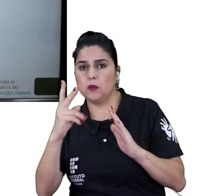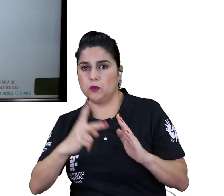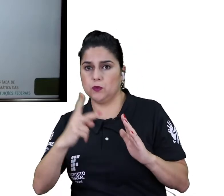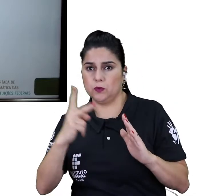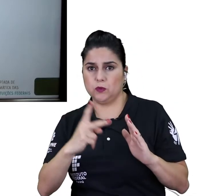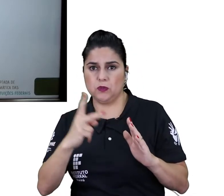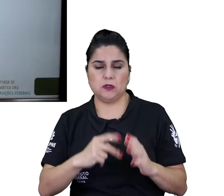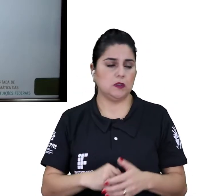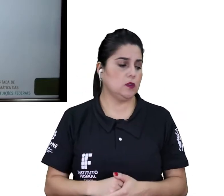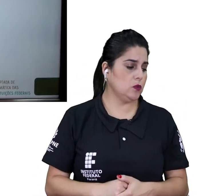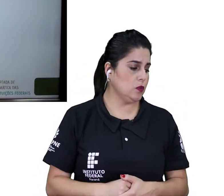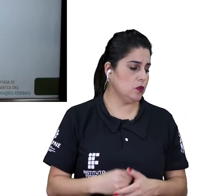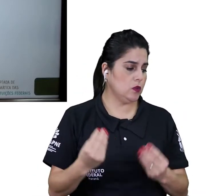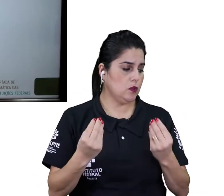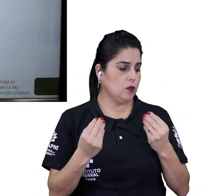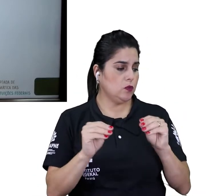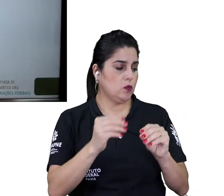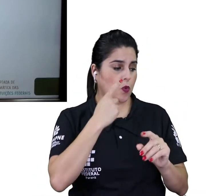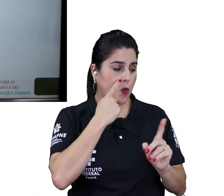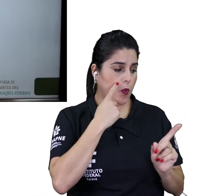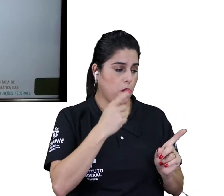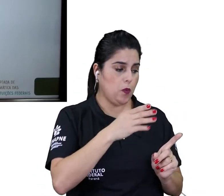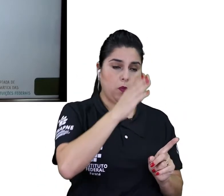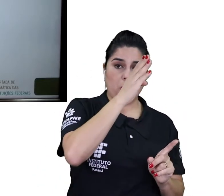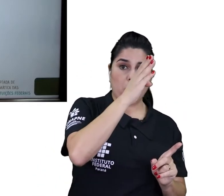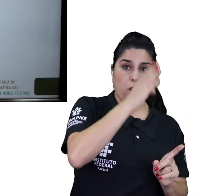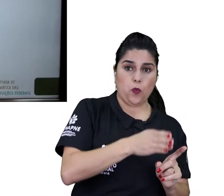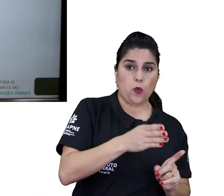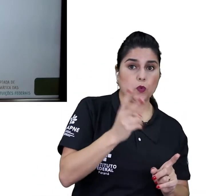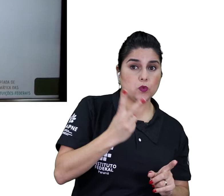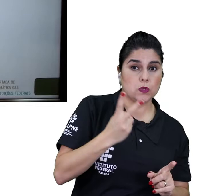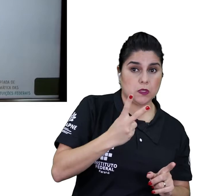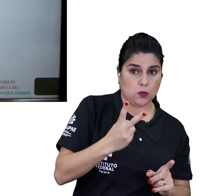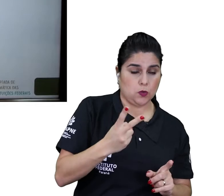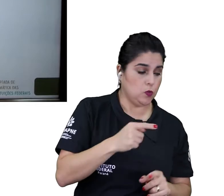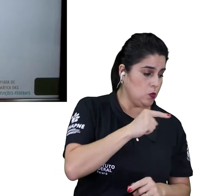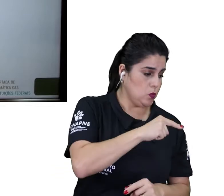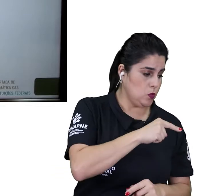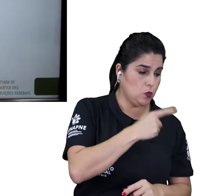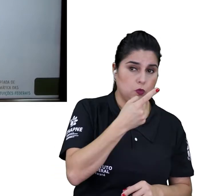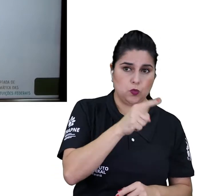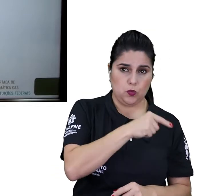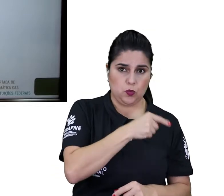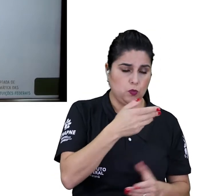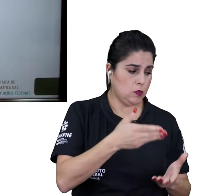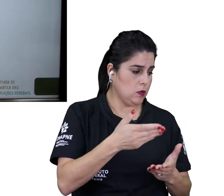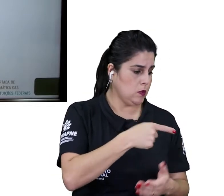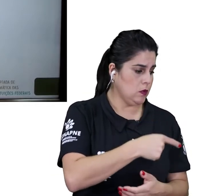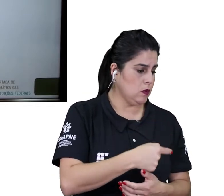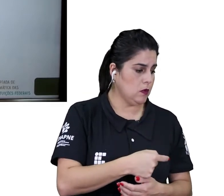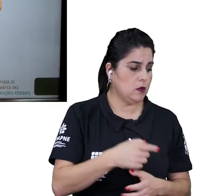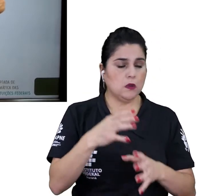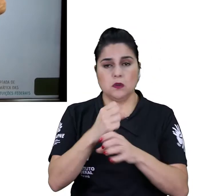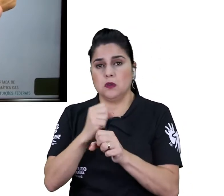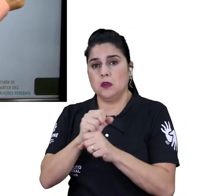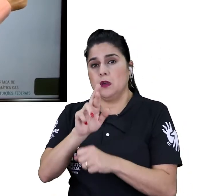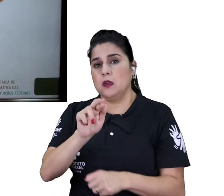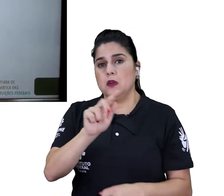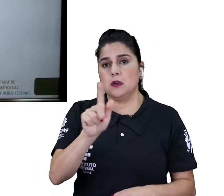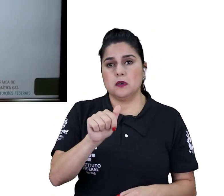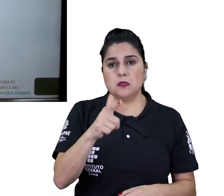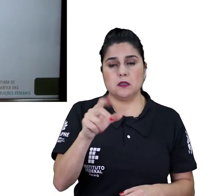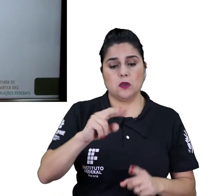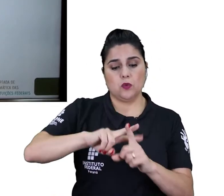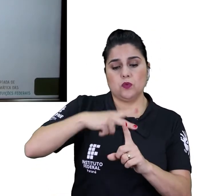segundo hexágono é este, só para a gente depois calcular a razão. Vai ser o dobro